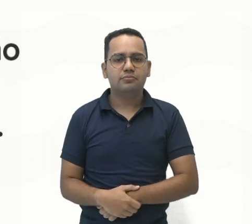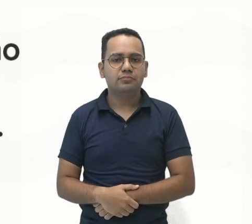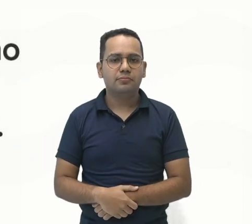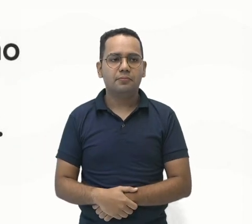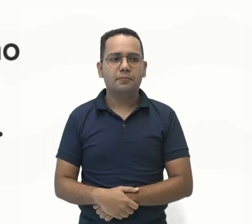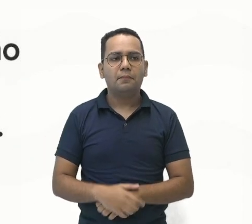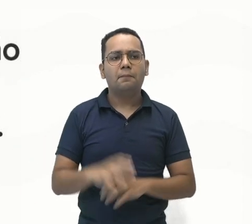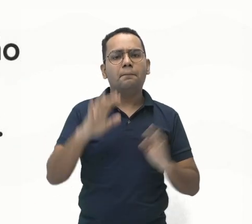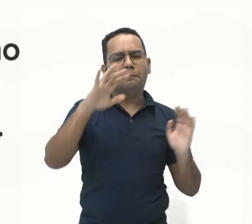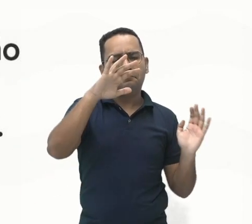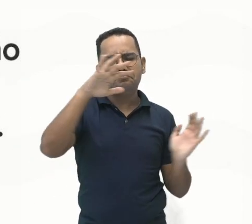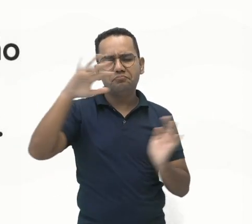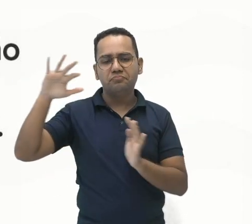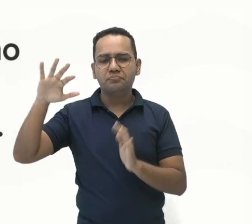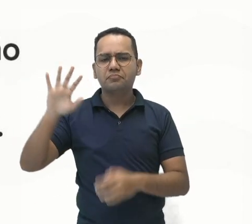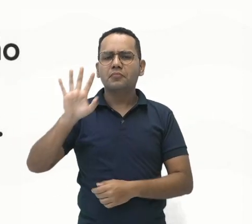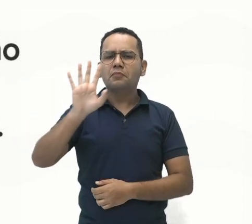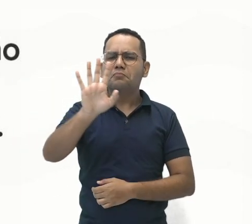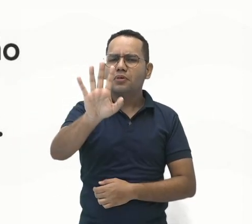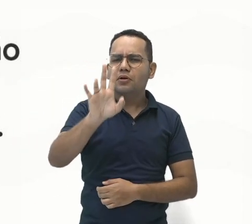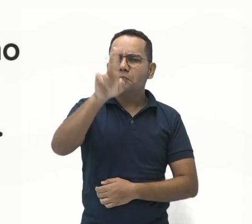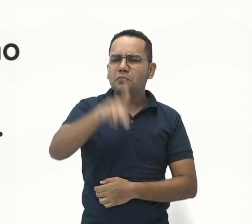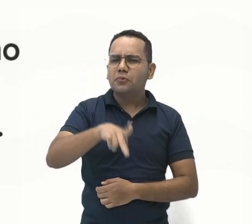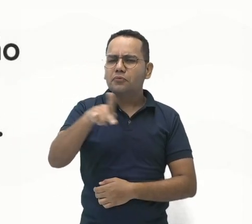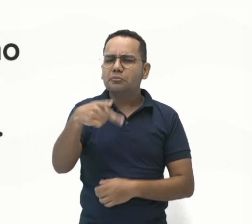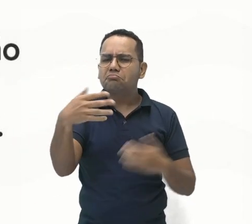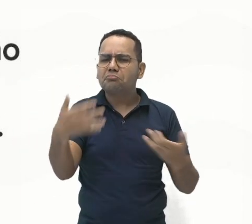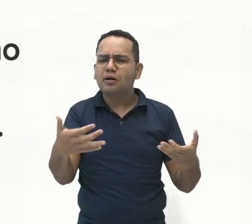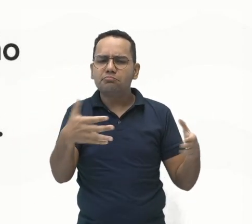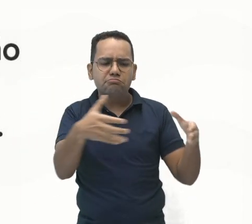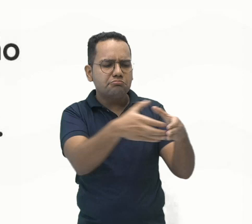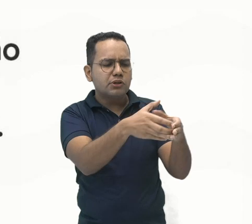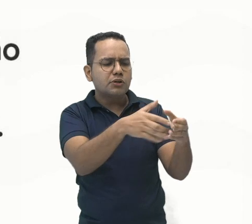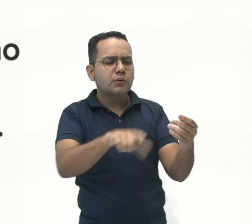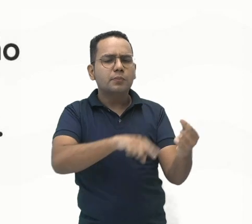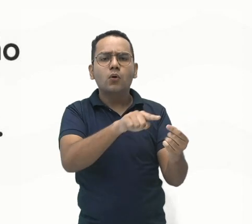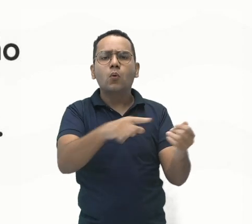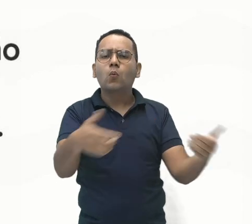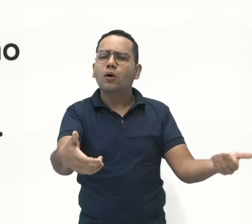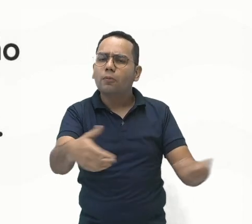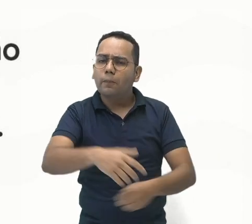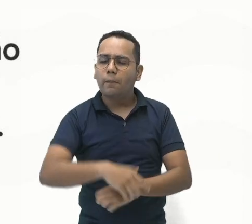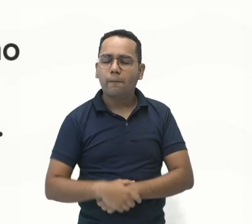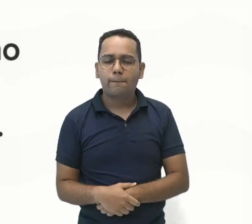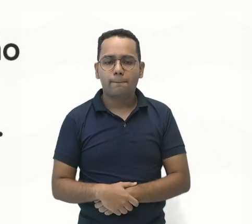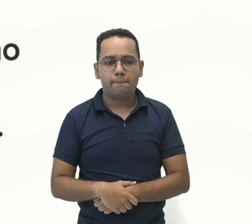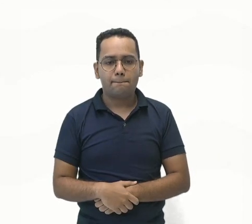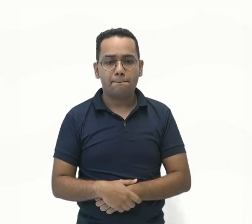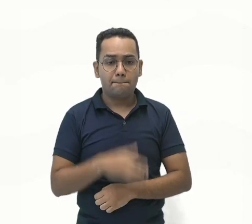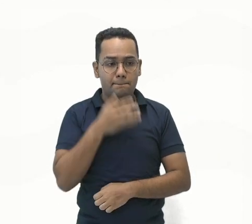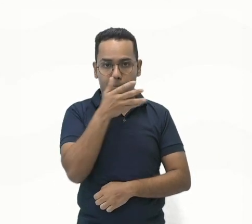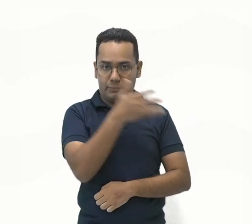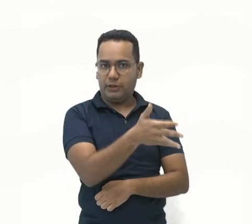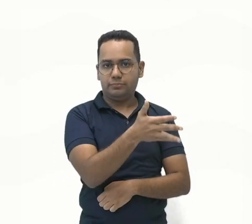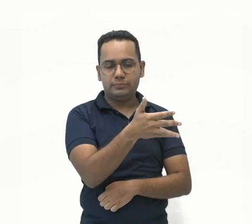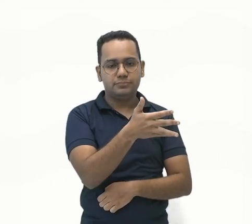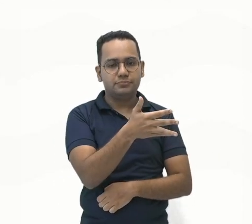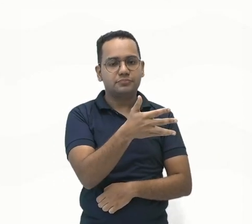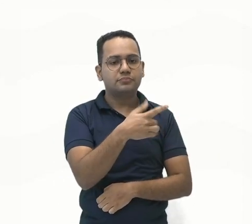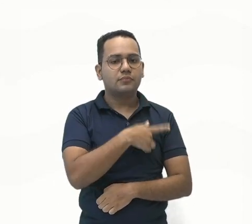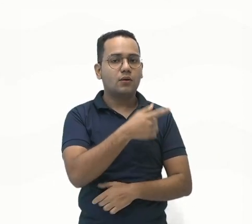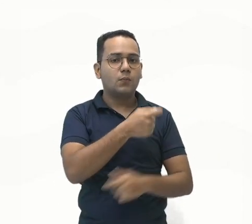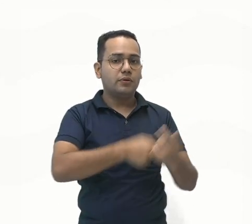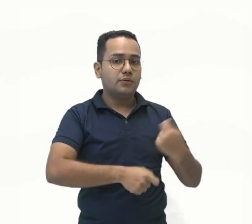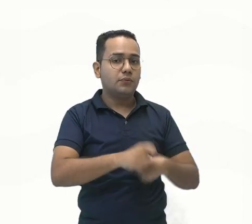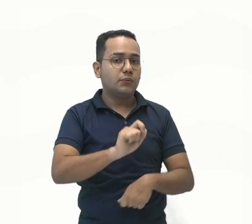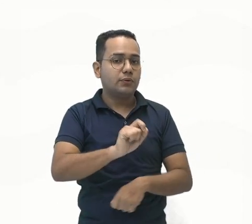característica do bloco econômico União Europeia. Professor, quais são os objetivos dos blocos econômicos? Bem,